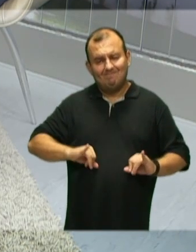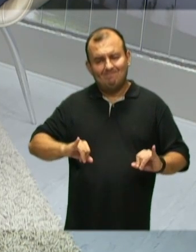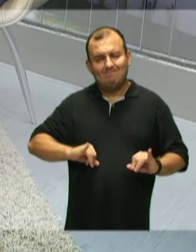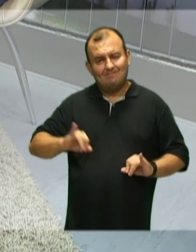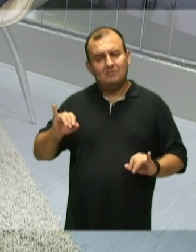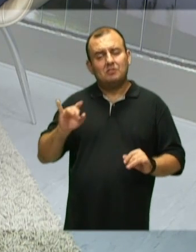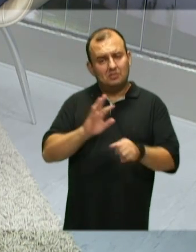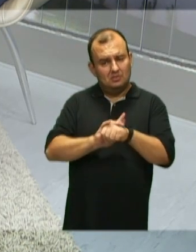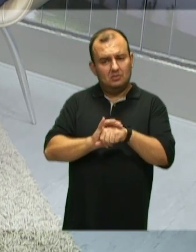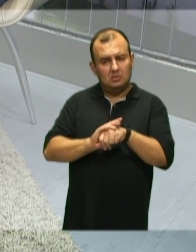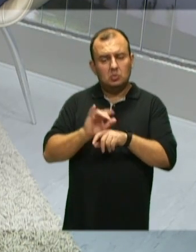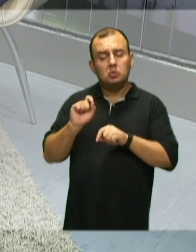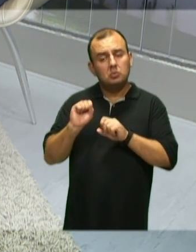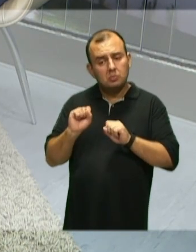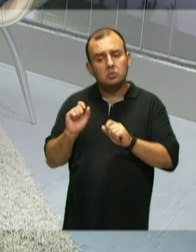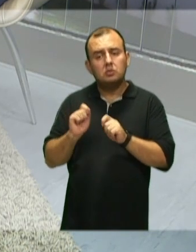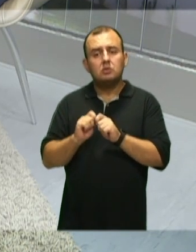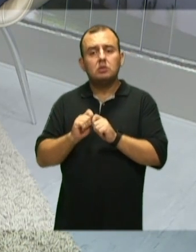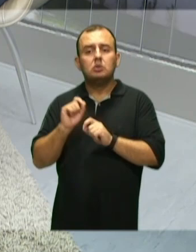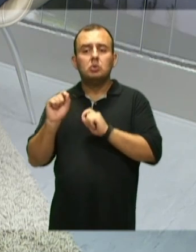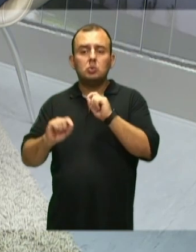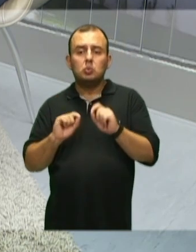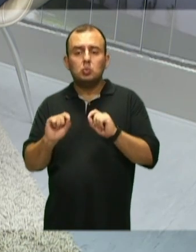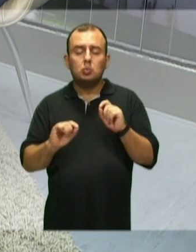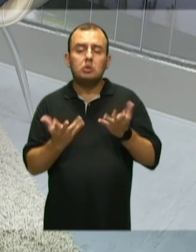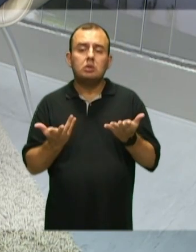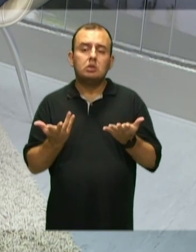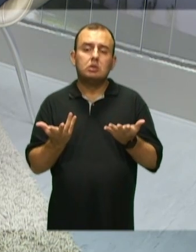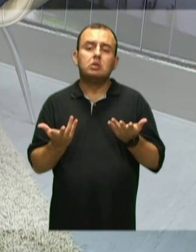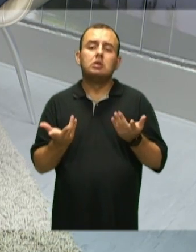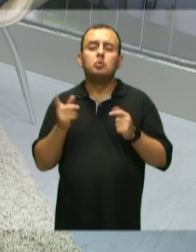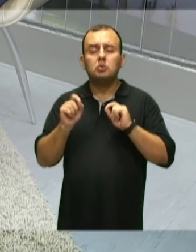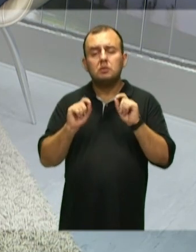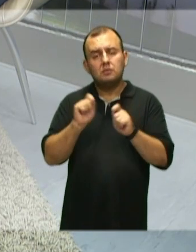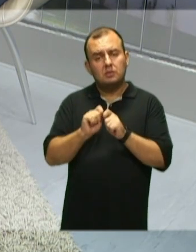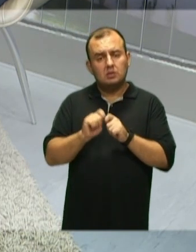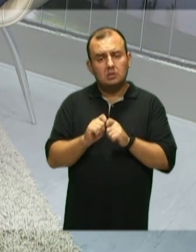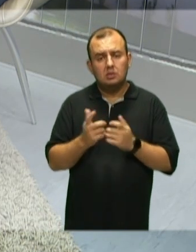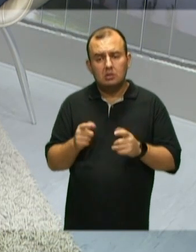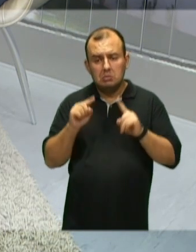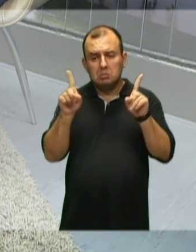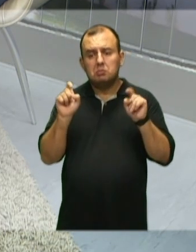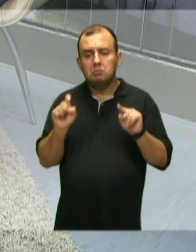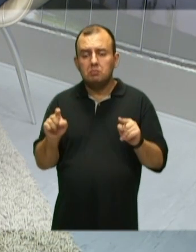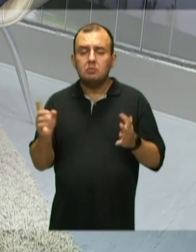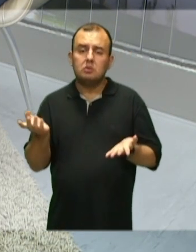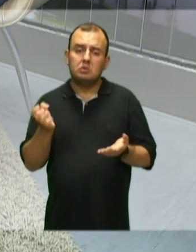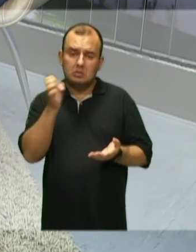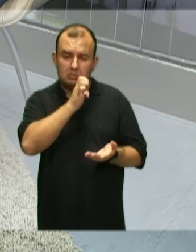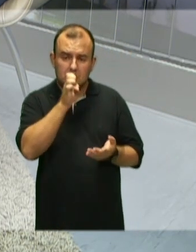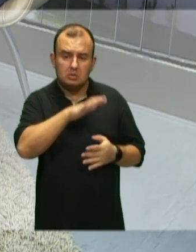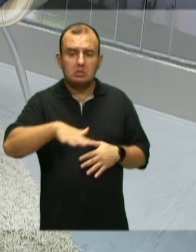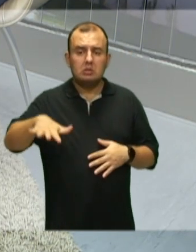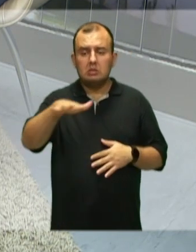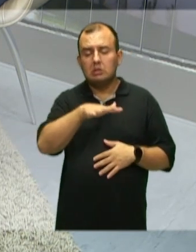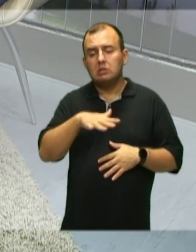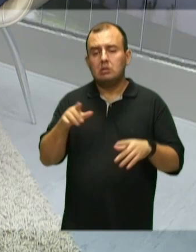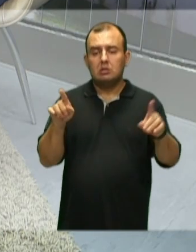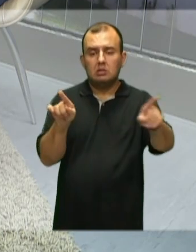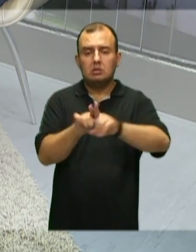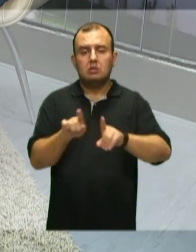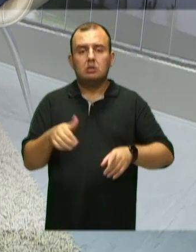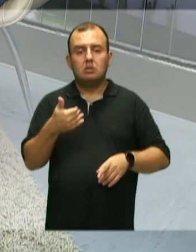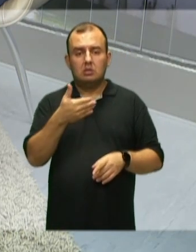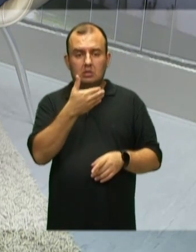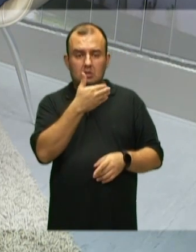que ainda pode ser feito Vereador o que fazer é agora ainda com essa emergência na região e Santa Catarina 10